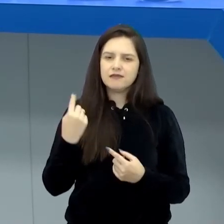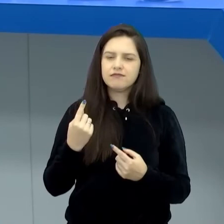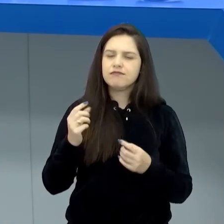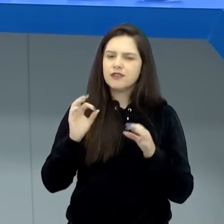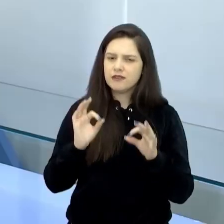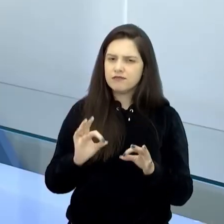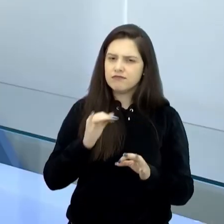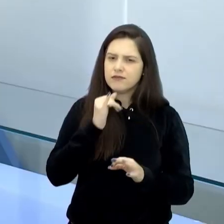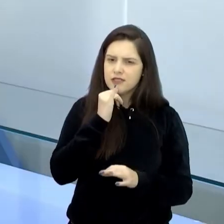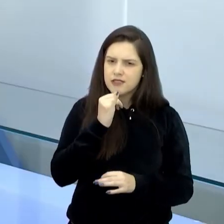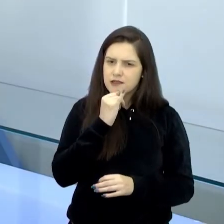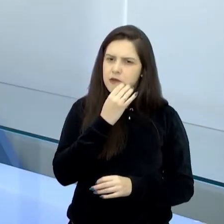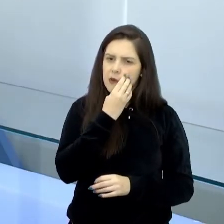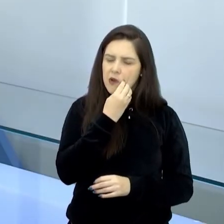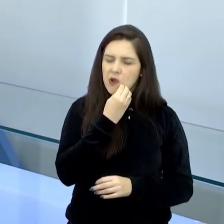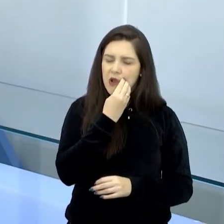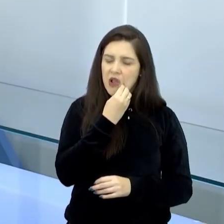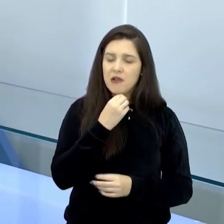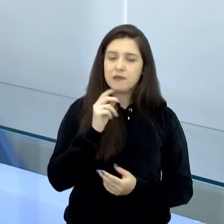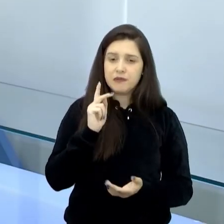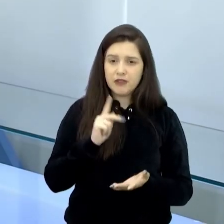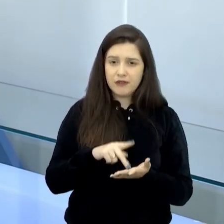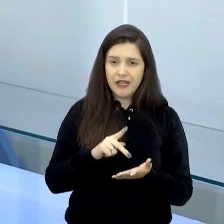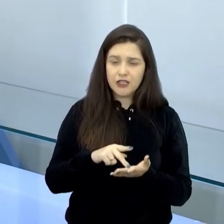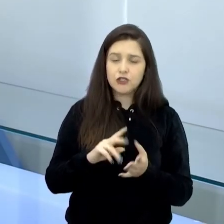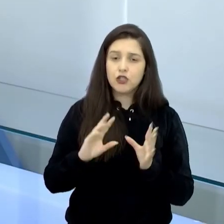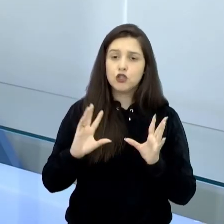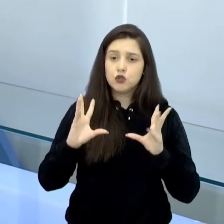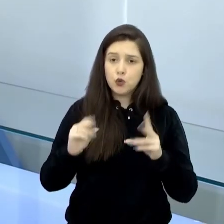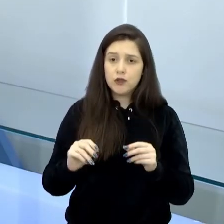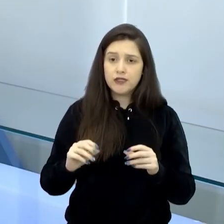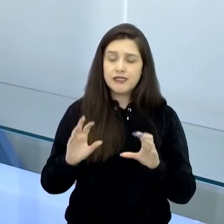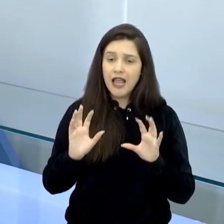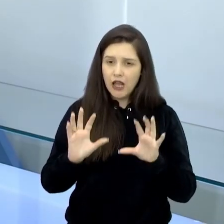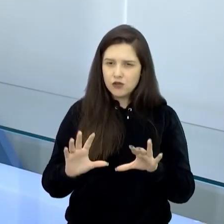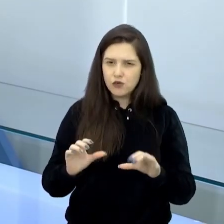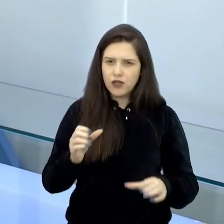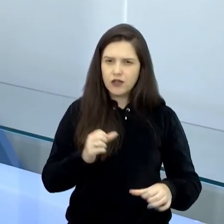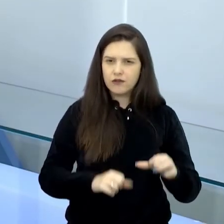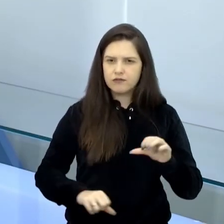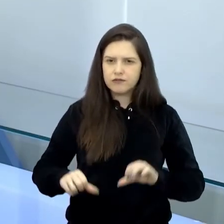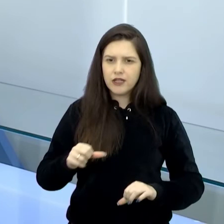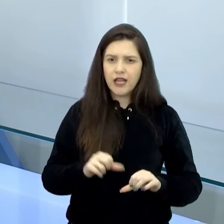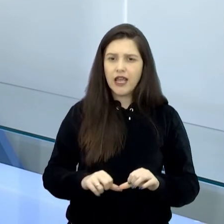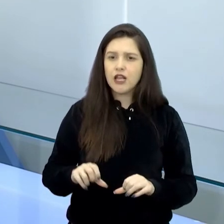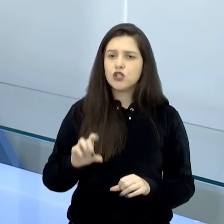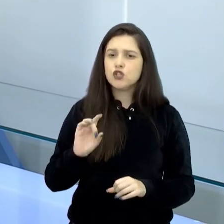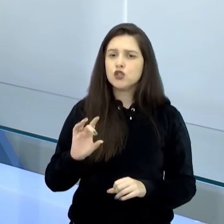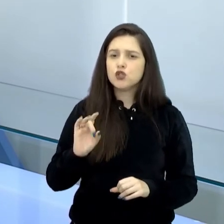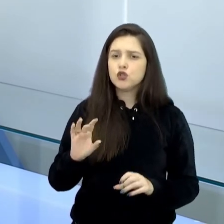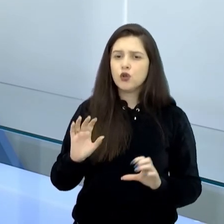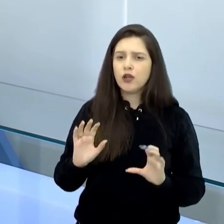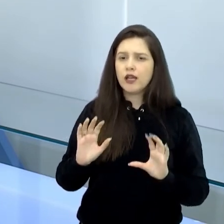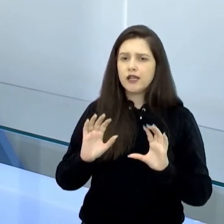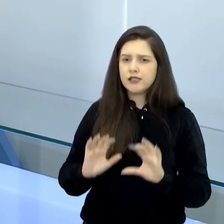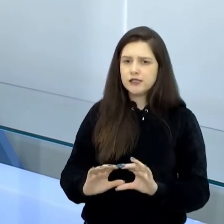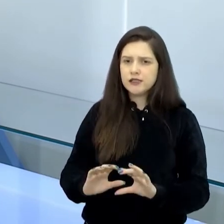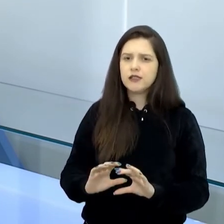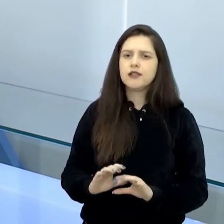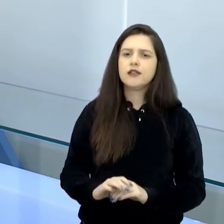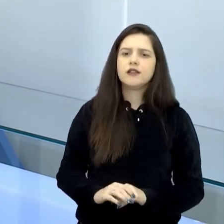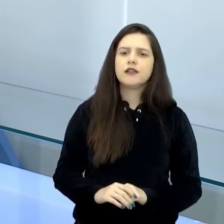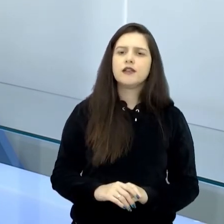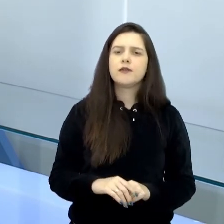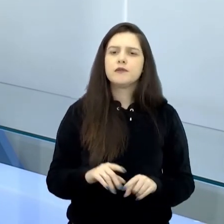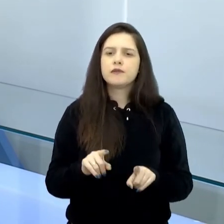Isso. Na verdade, todas as reações químicas, né, elas são reações reversíveis. Nós não podemos falar